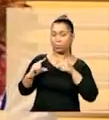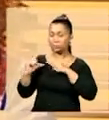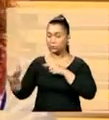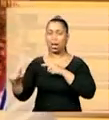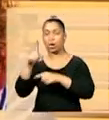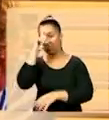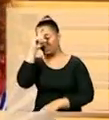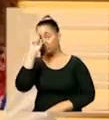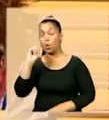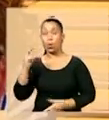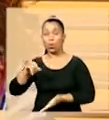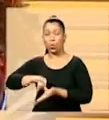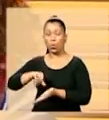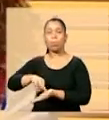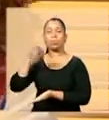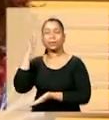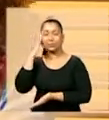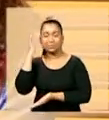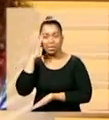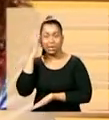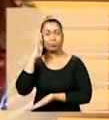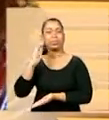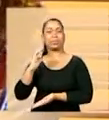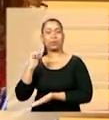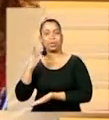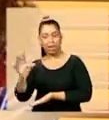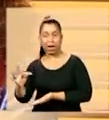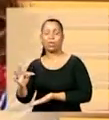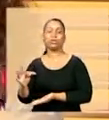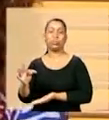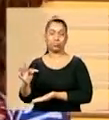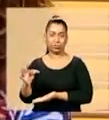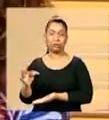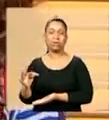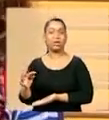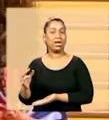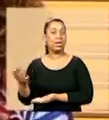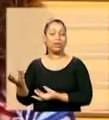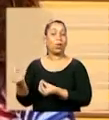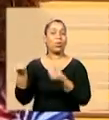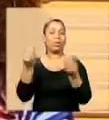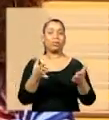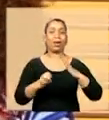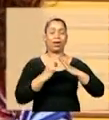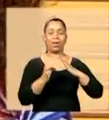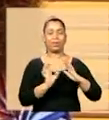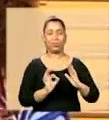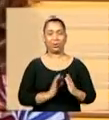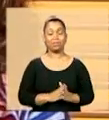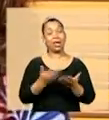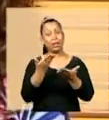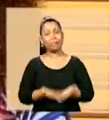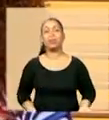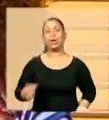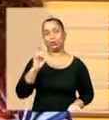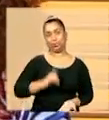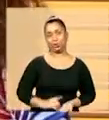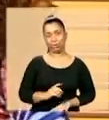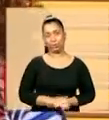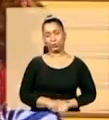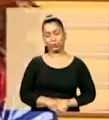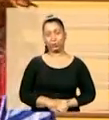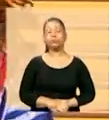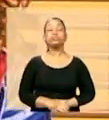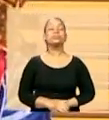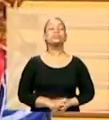um hospital ou de uma UPA, entendendo que ele está com a CAT em mãos, ele deixa de apresentar esse documento na empresa e ele perde